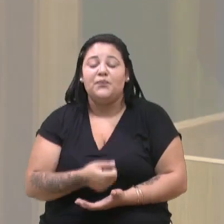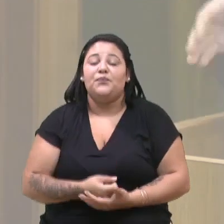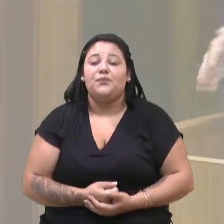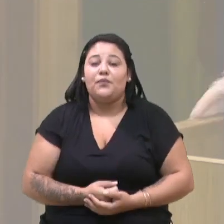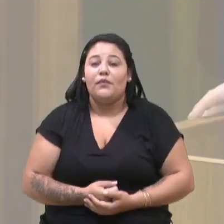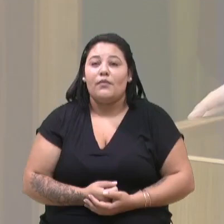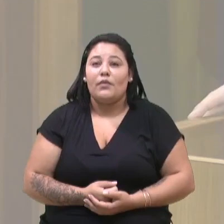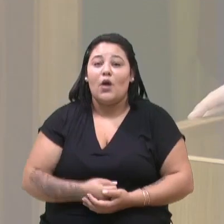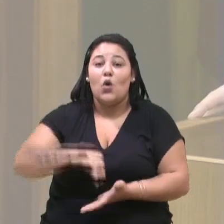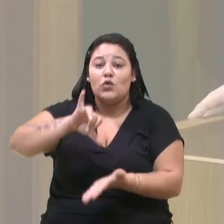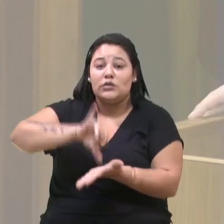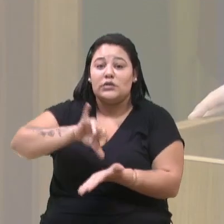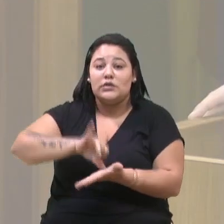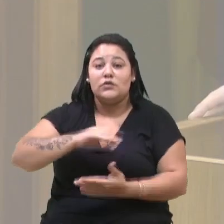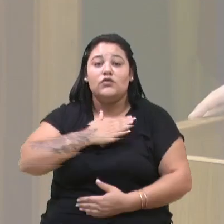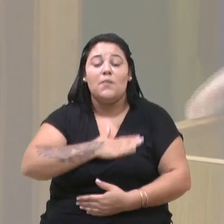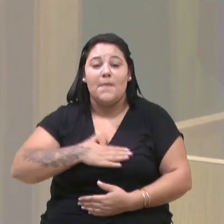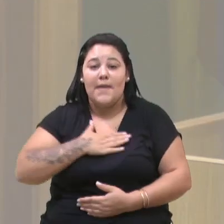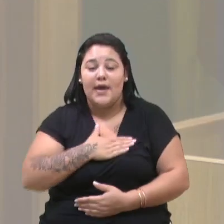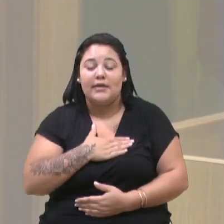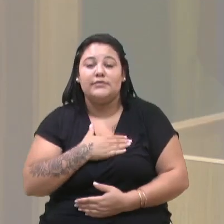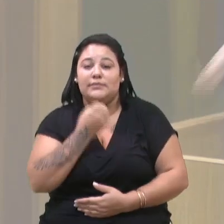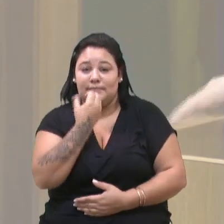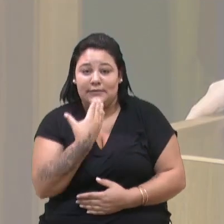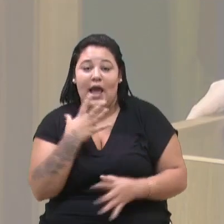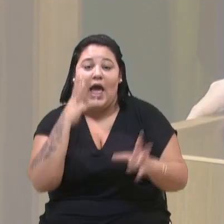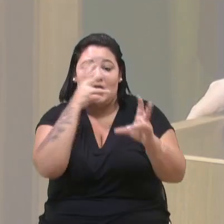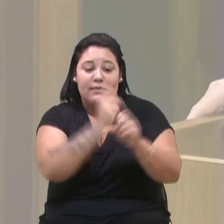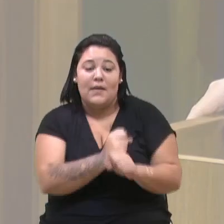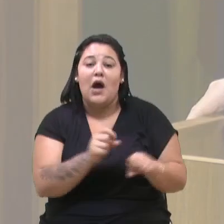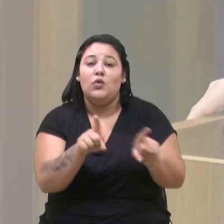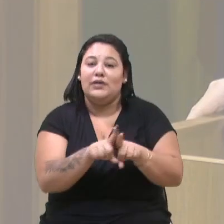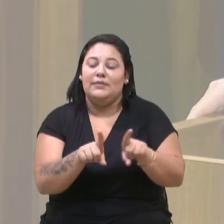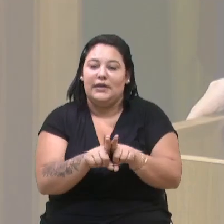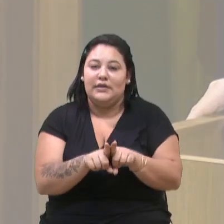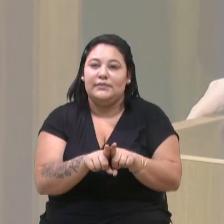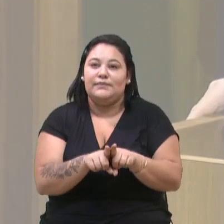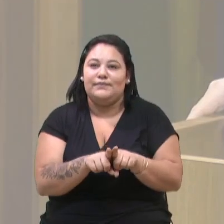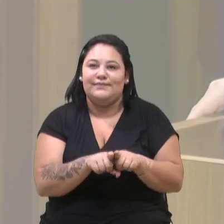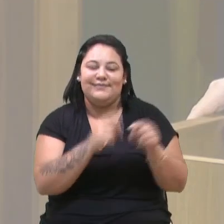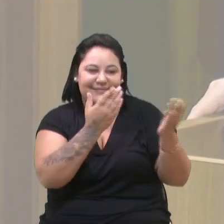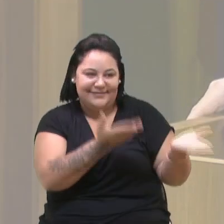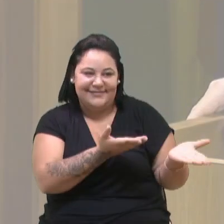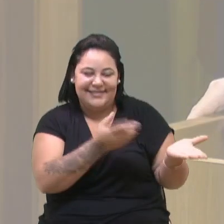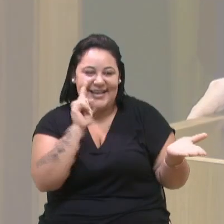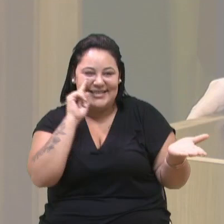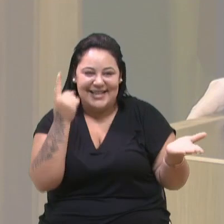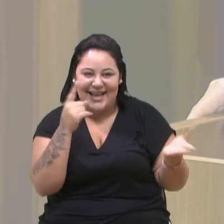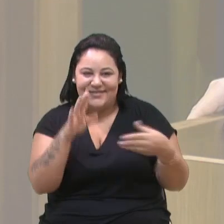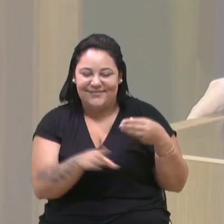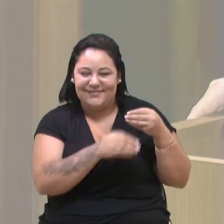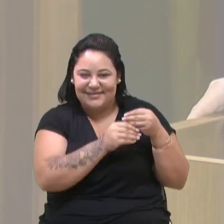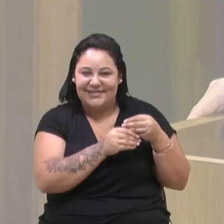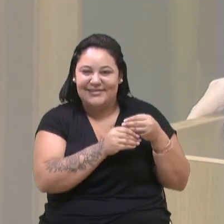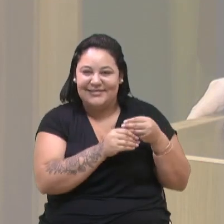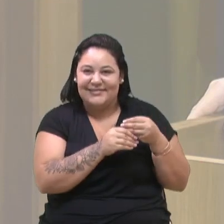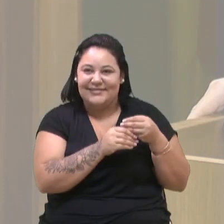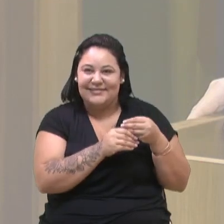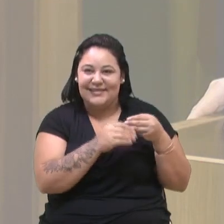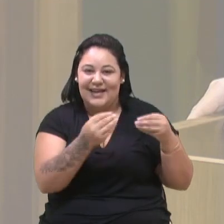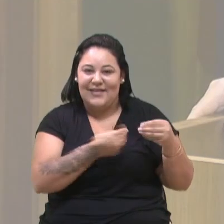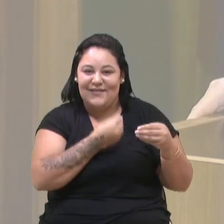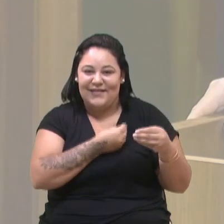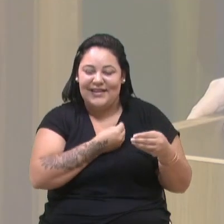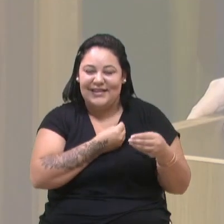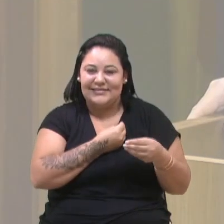O Centro de Bem-Estar Animal, aqui, contemplando também as ideias, né, e a vida da